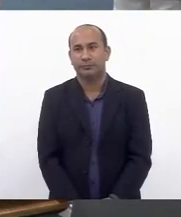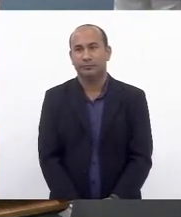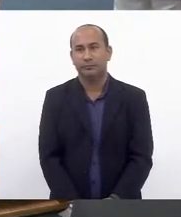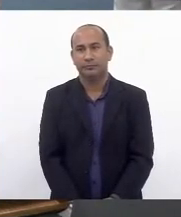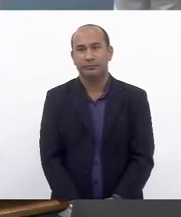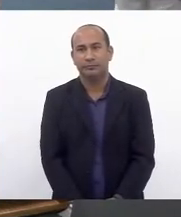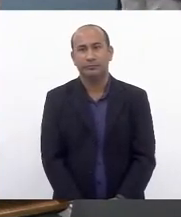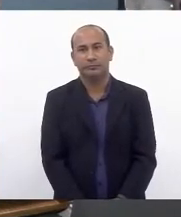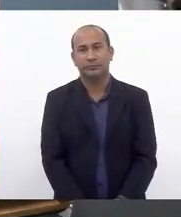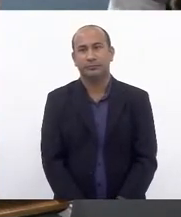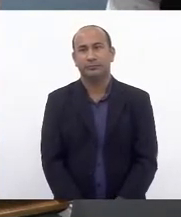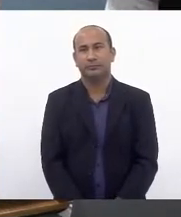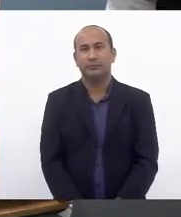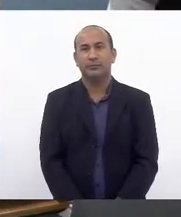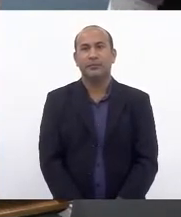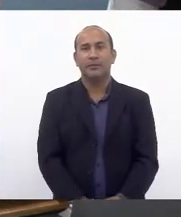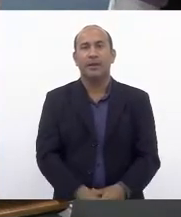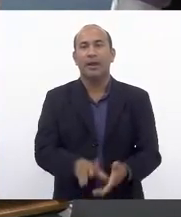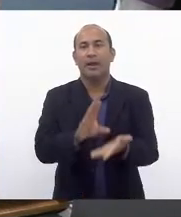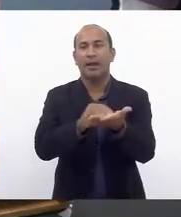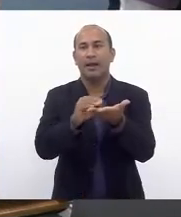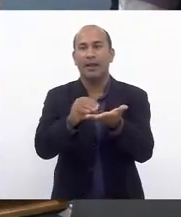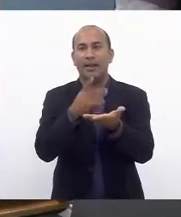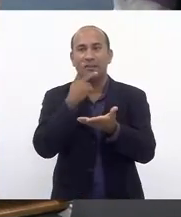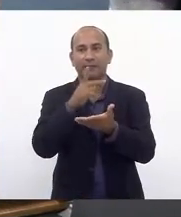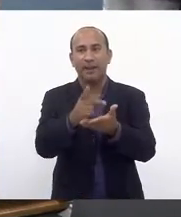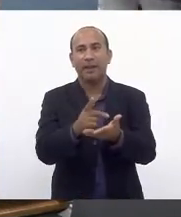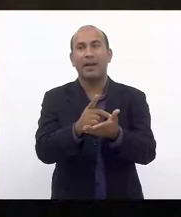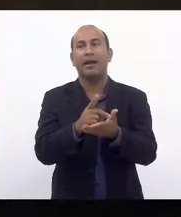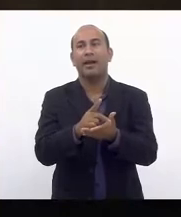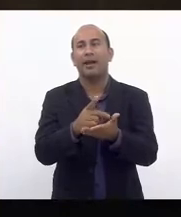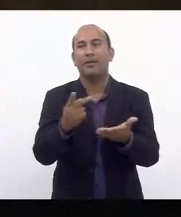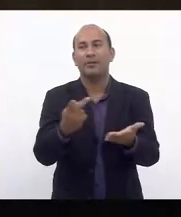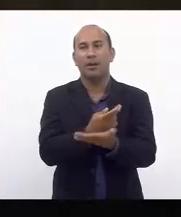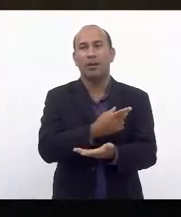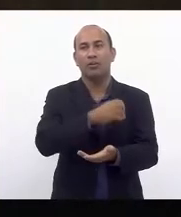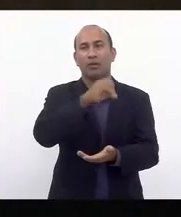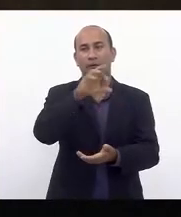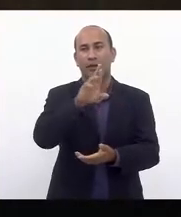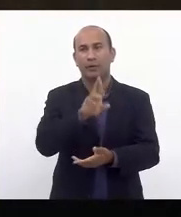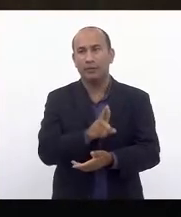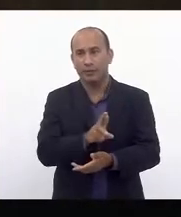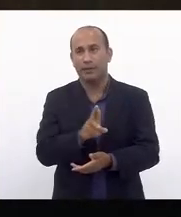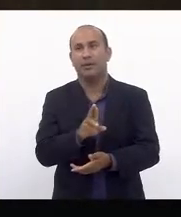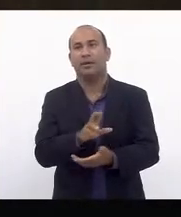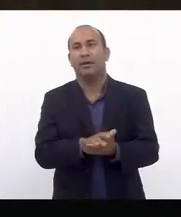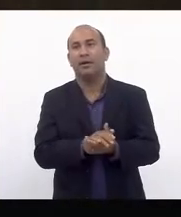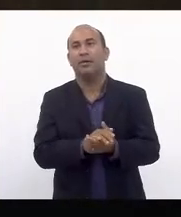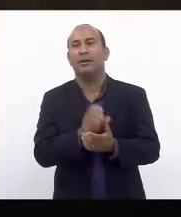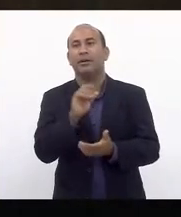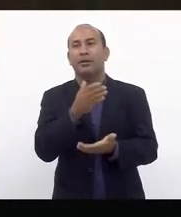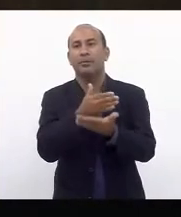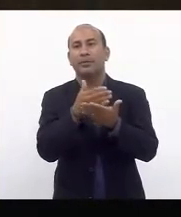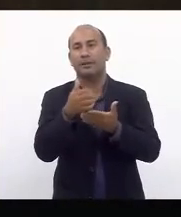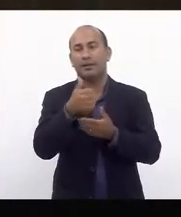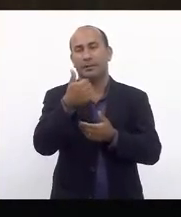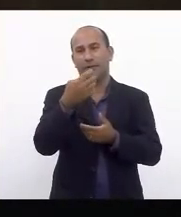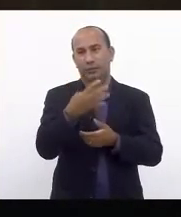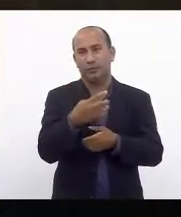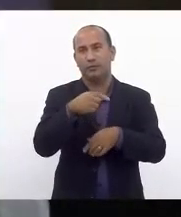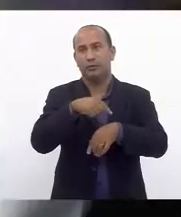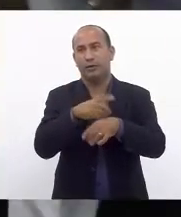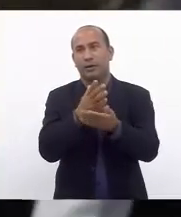A ata reflete com exatidão o ocorrido na 90ª sessão ordinária, que iniciada às 14